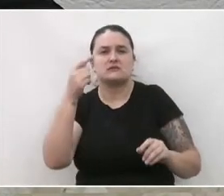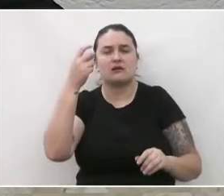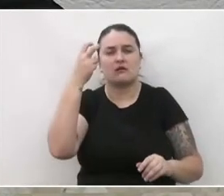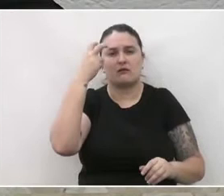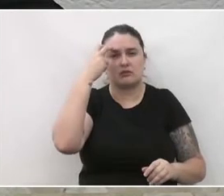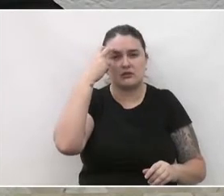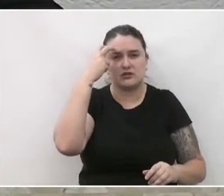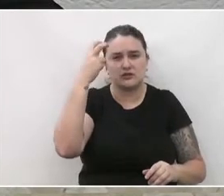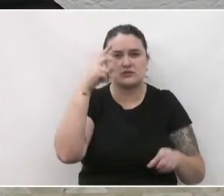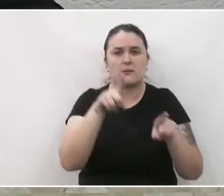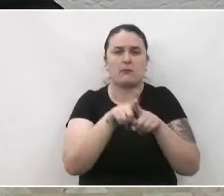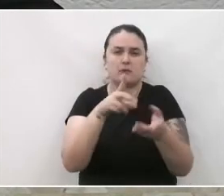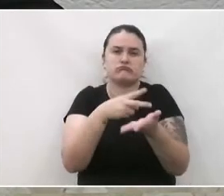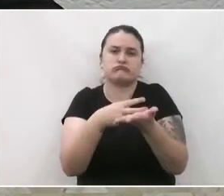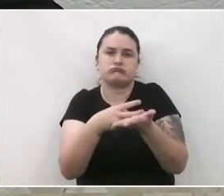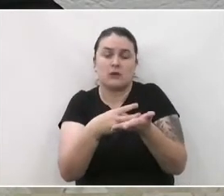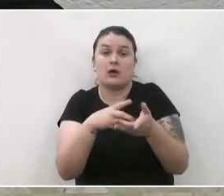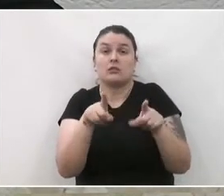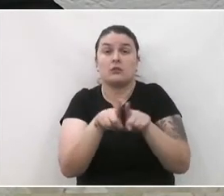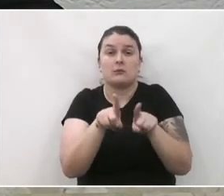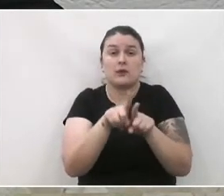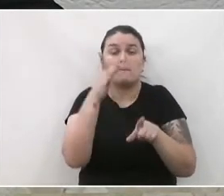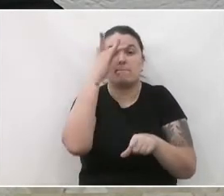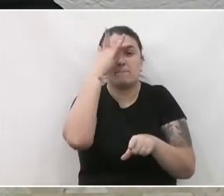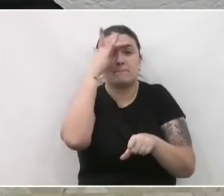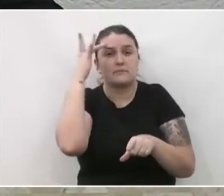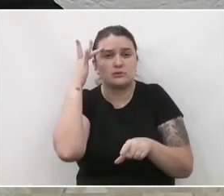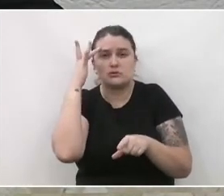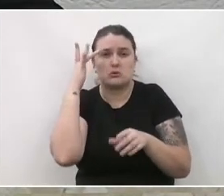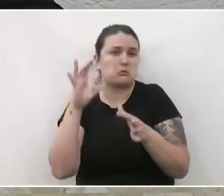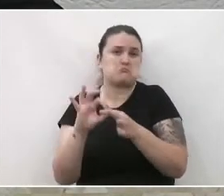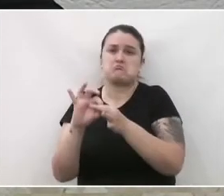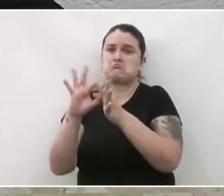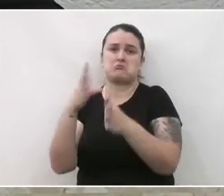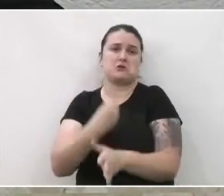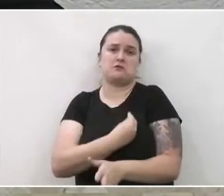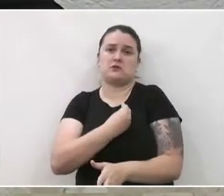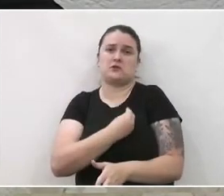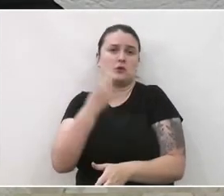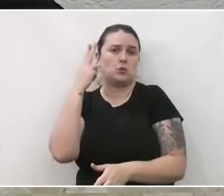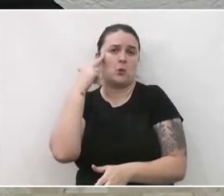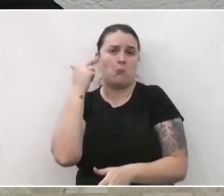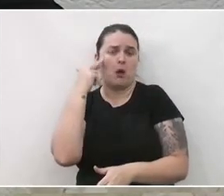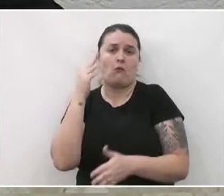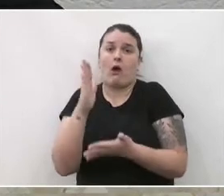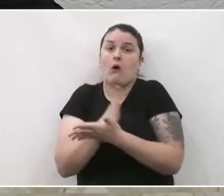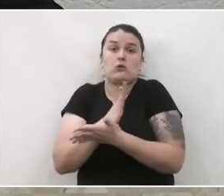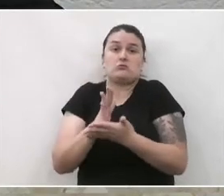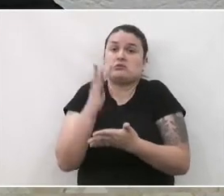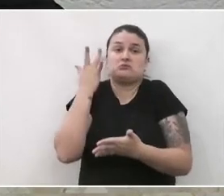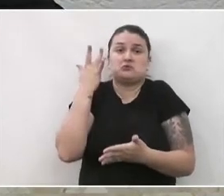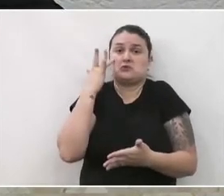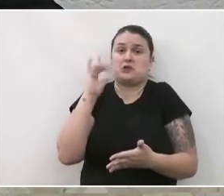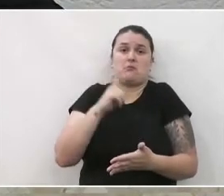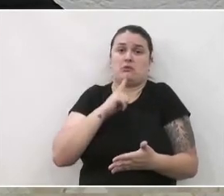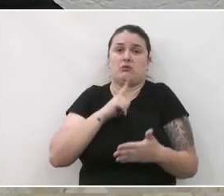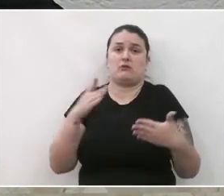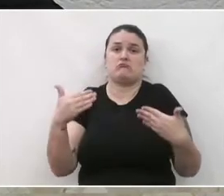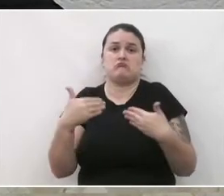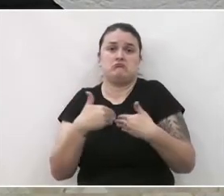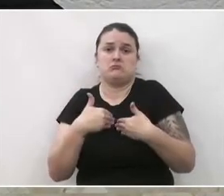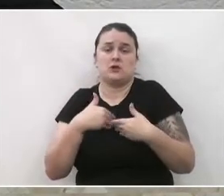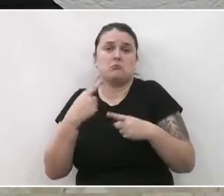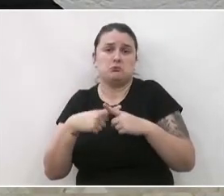intelectual e epilepsia, até pessoas independentes com vida comum. Algumas nem sabem que são autistas, pois